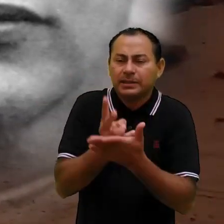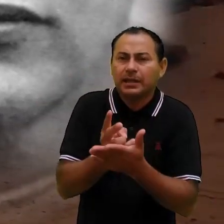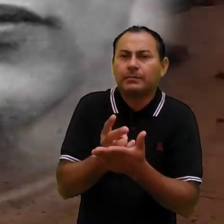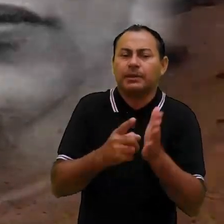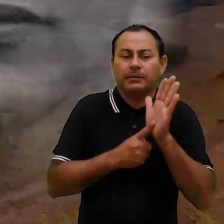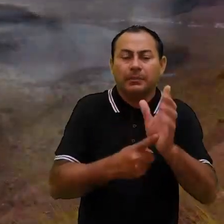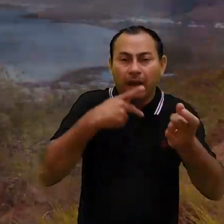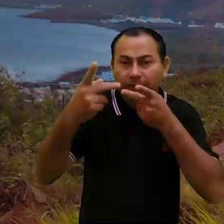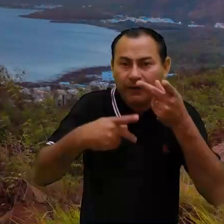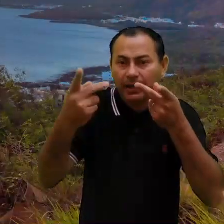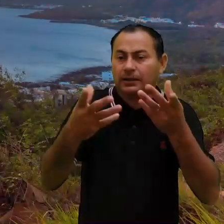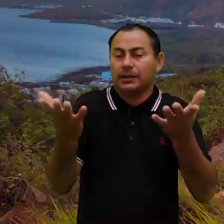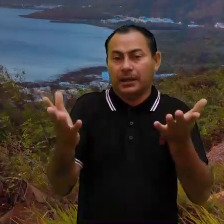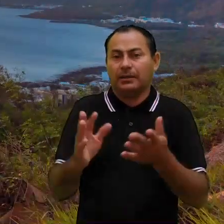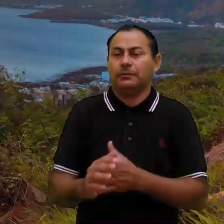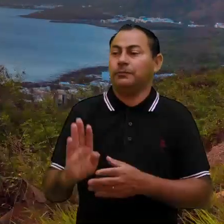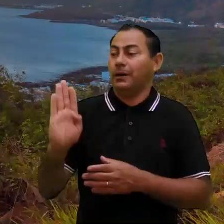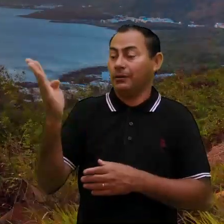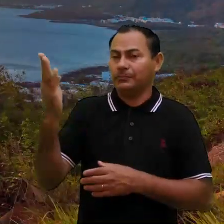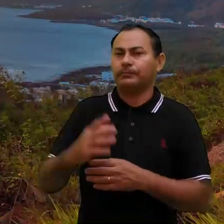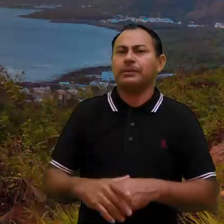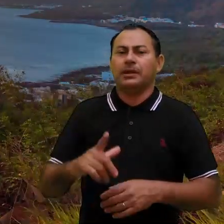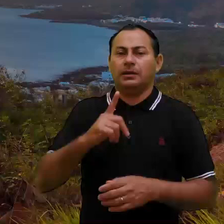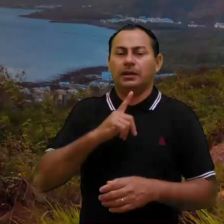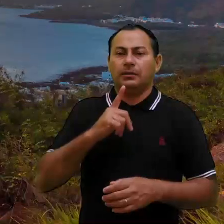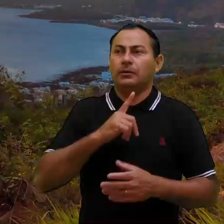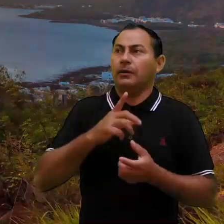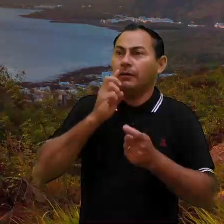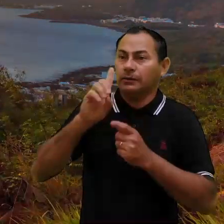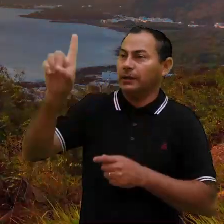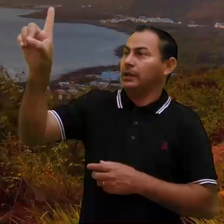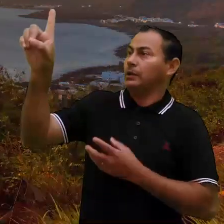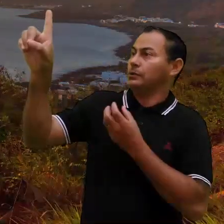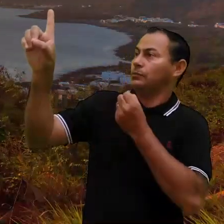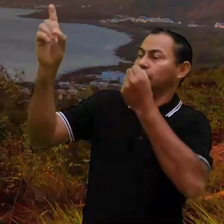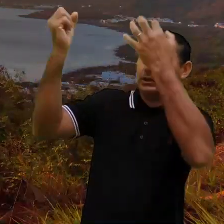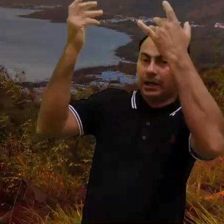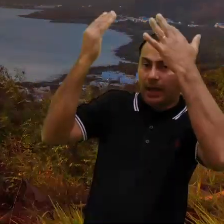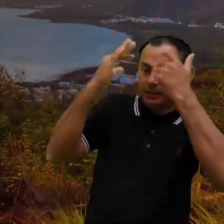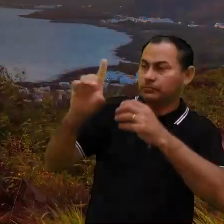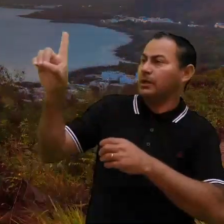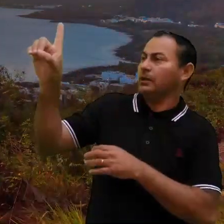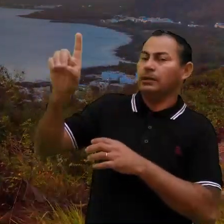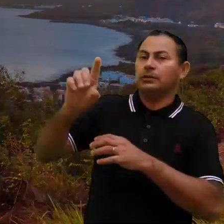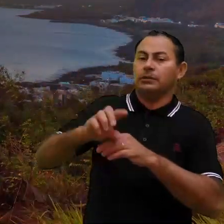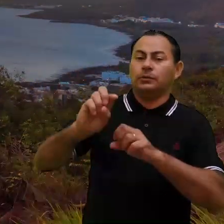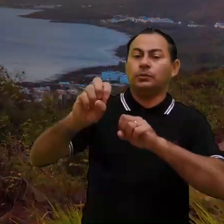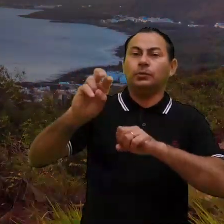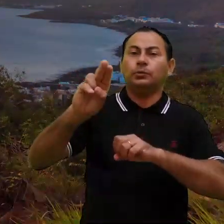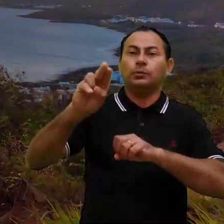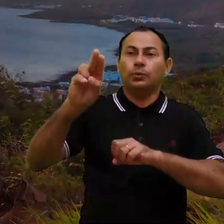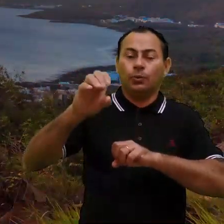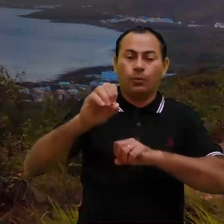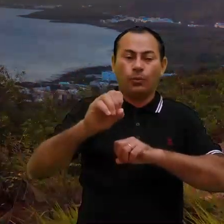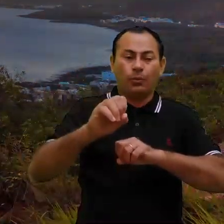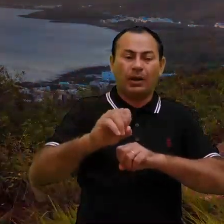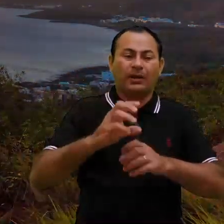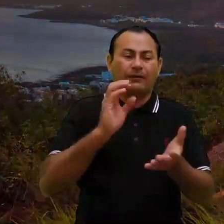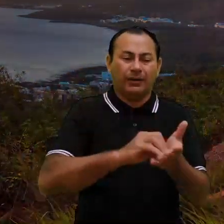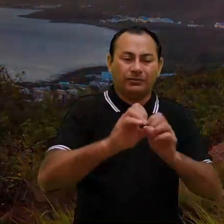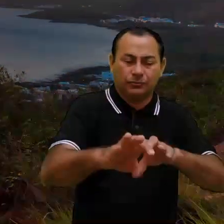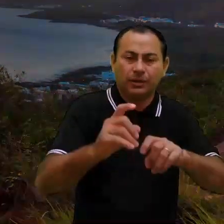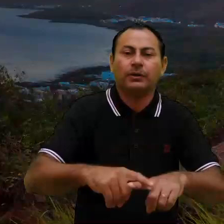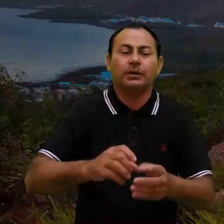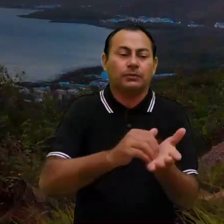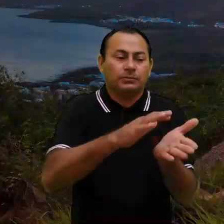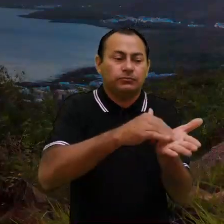se manifesta. Ela afirma que como Deus é um Deus gracioso, ele nunca disciplina seus filhos e que jamais expulsaria